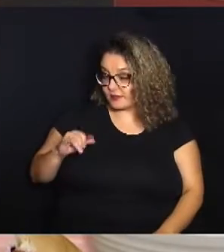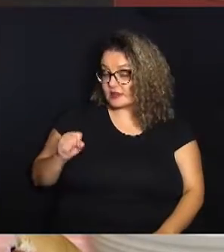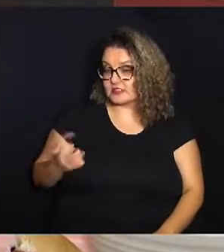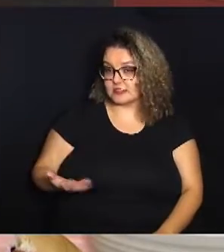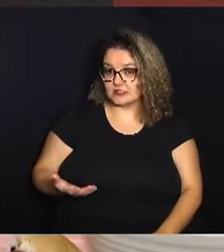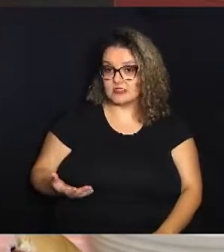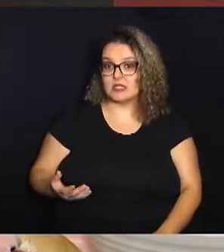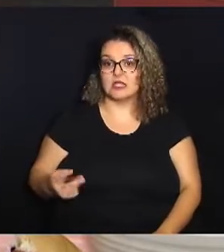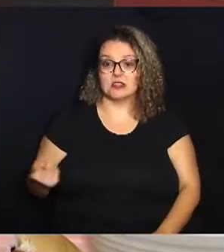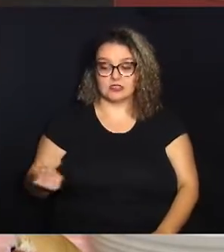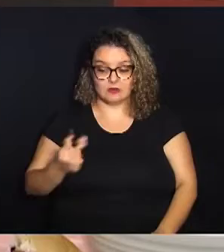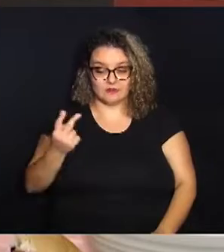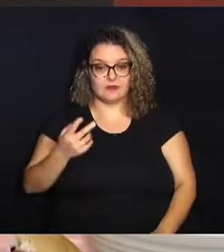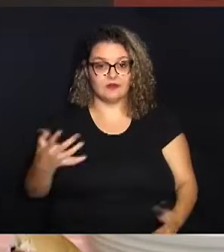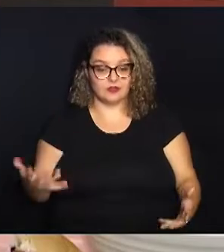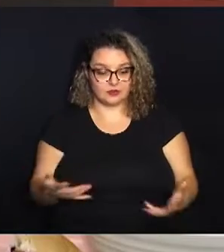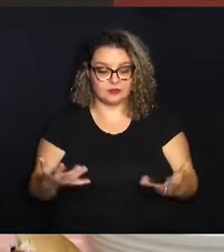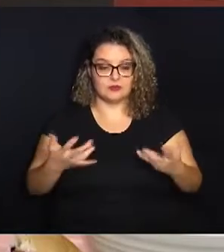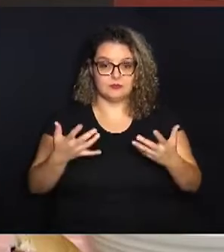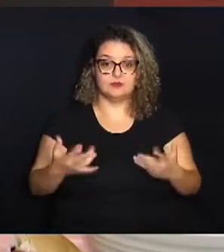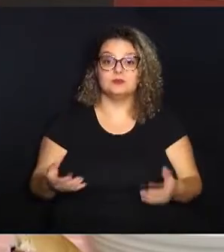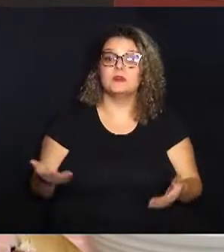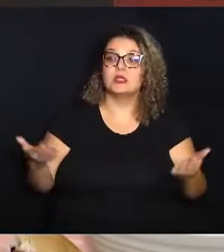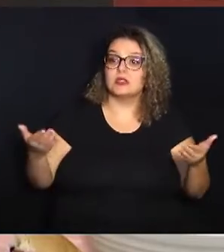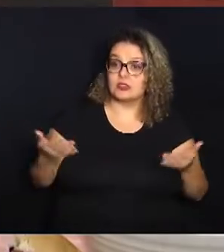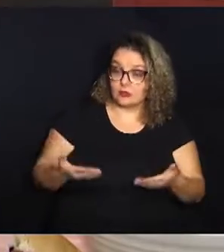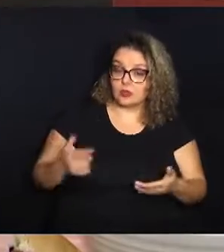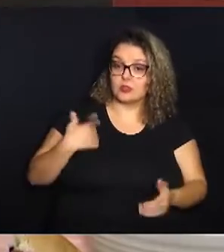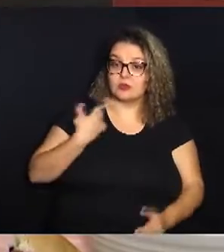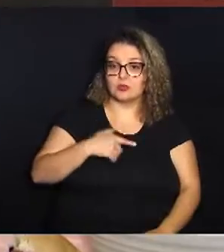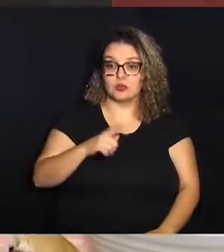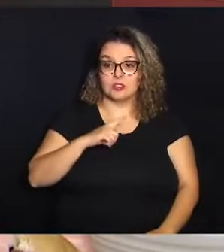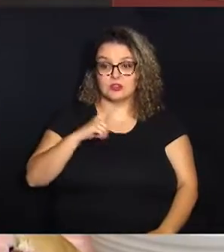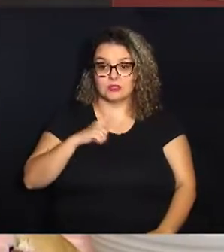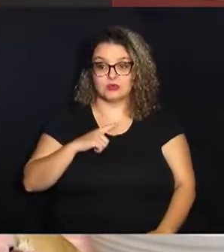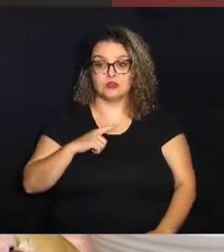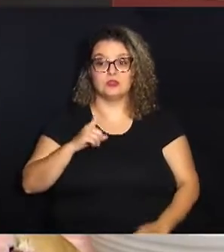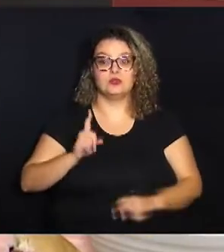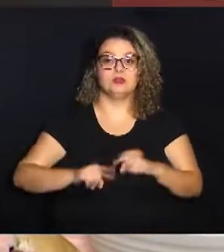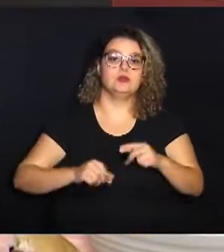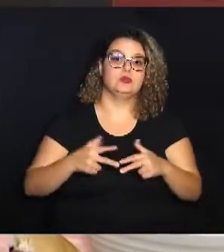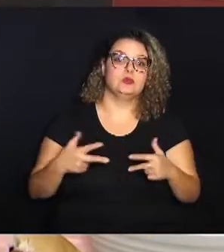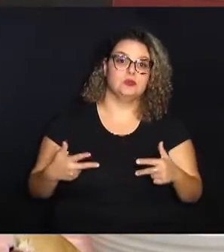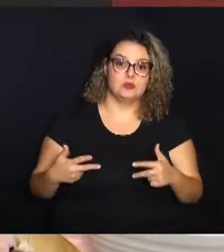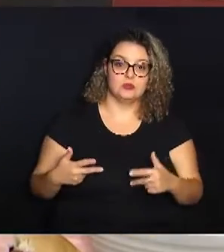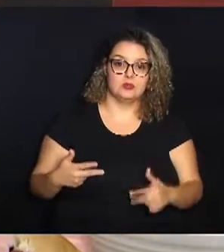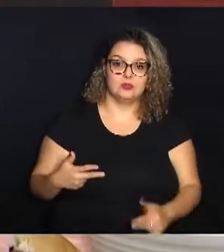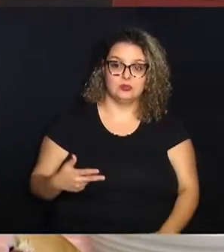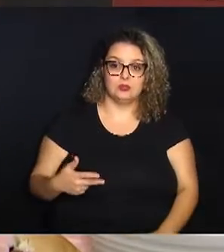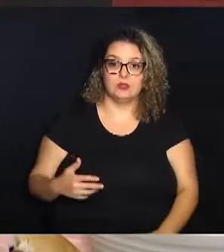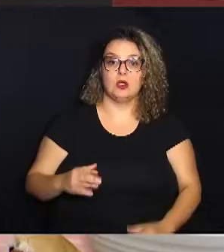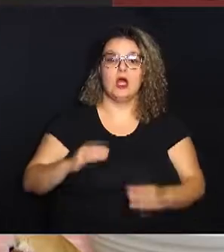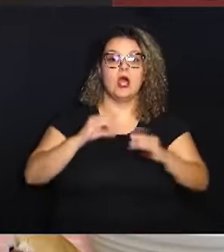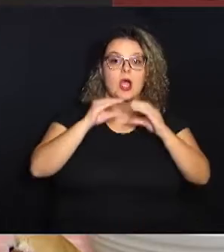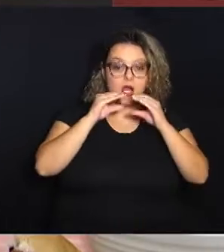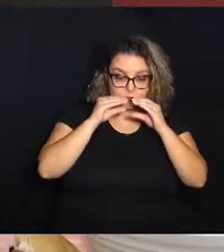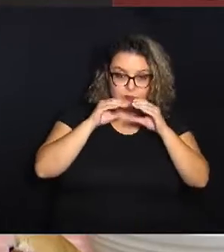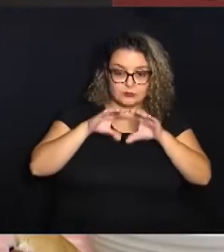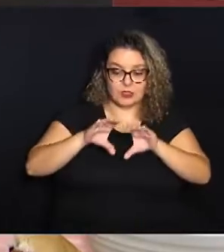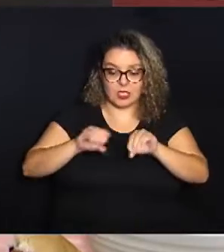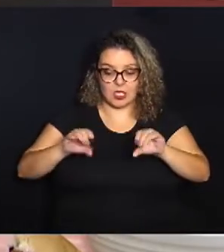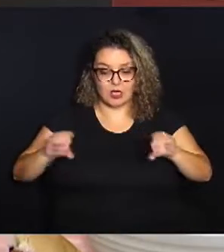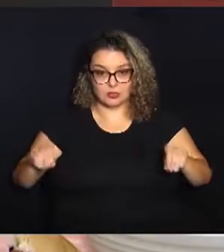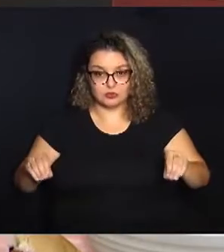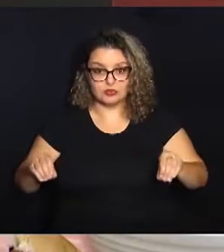agregação de valor, né? E atualmente nós temos os produtos que são o hambúrguer, linguiça e almôndega